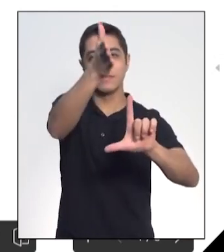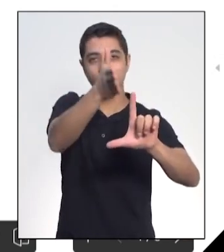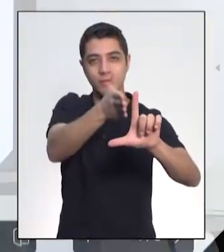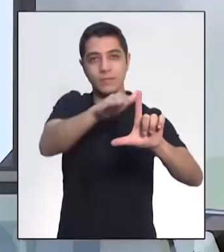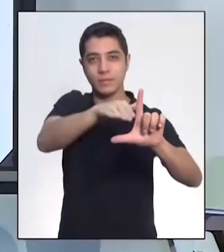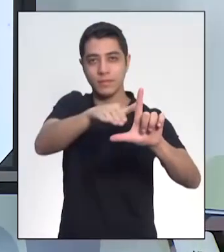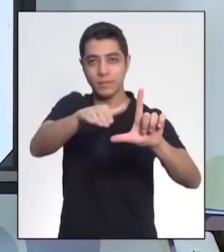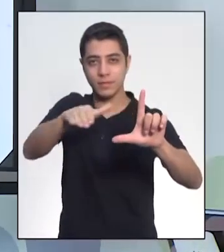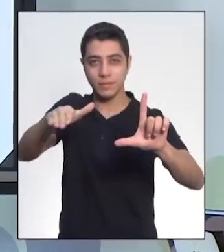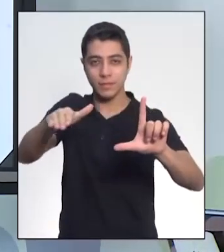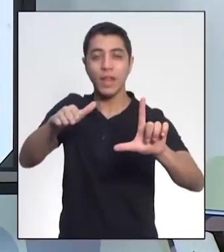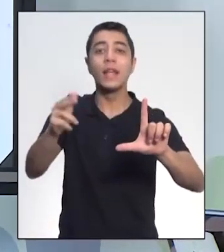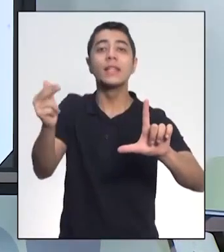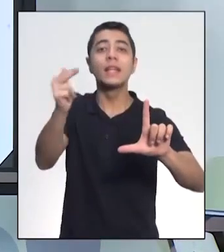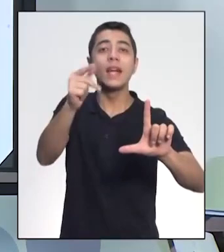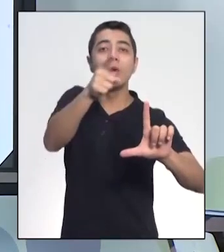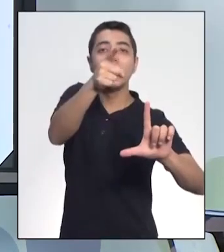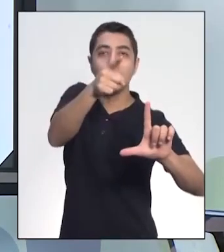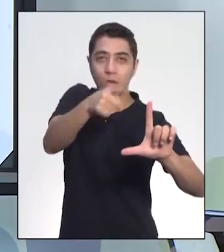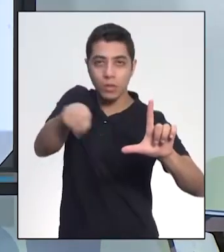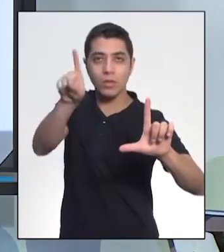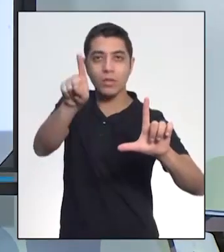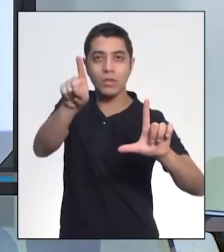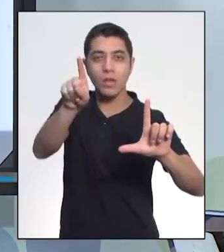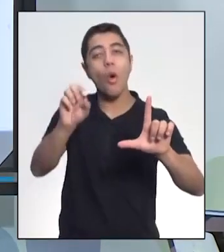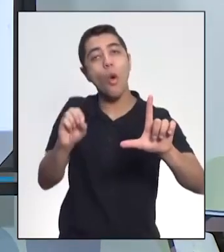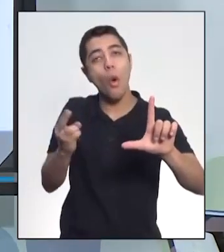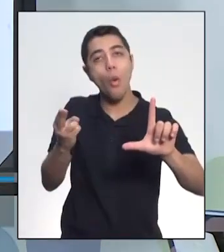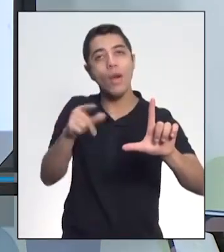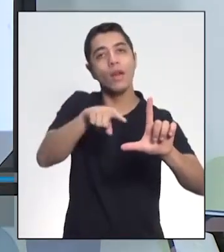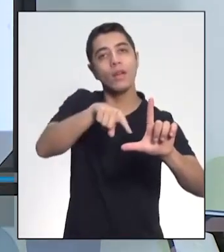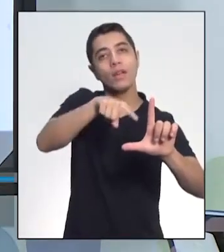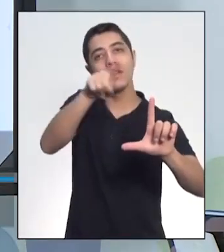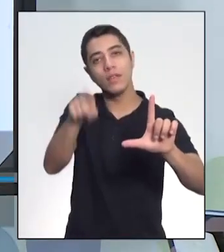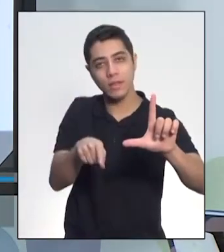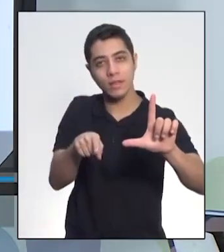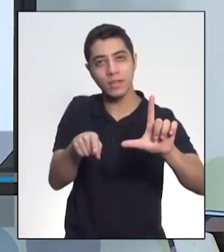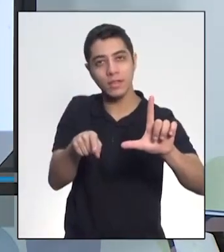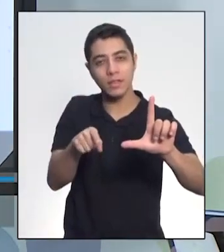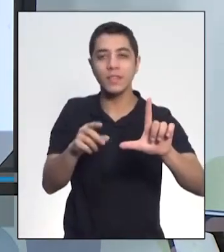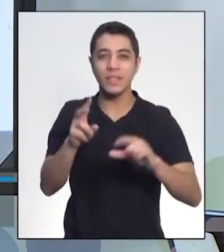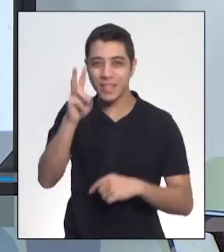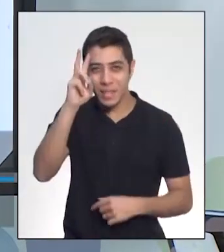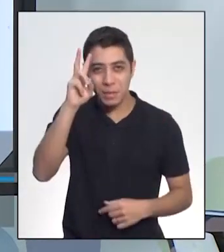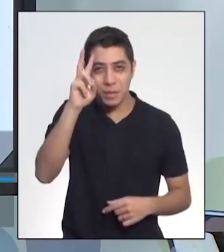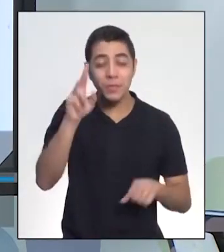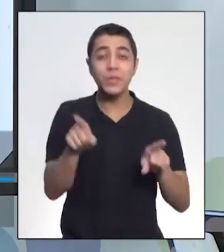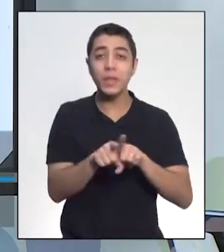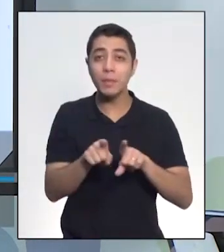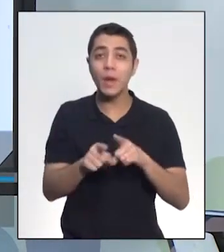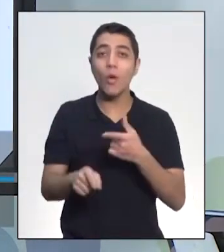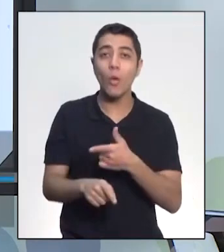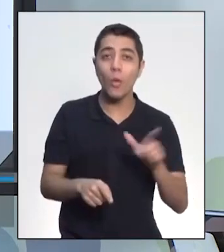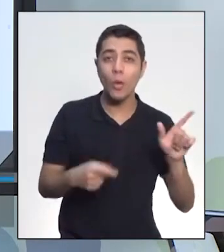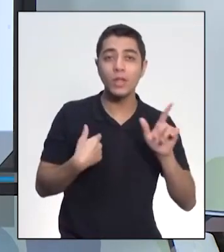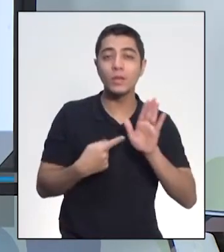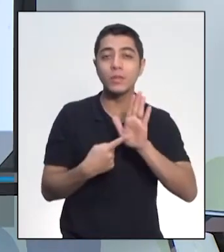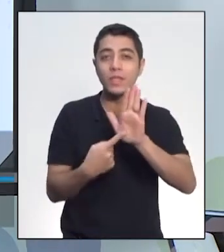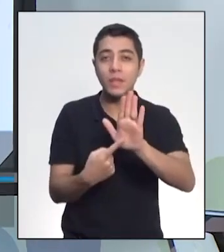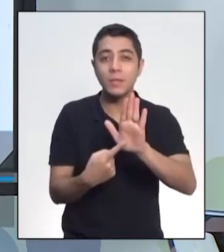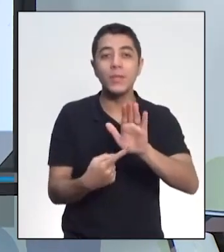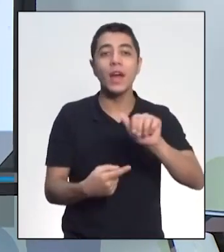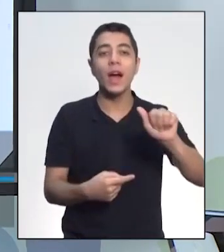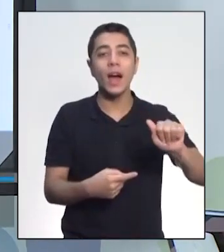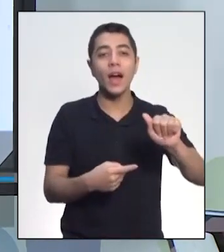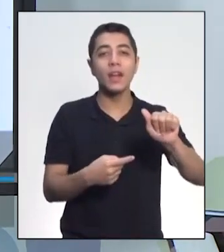tipo ax² mais c. É aquela especial, onde o vértice não está na origem, mas ele deslocou sobre o